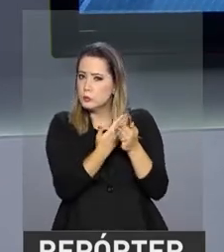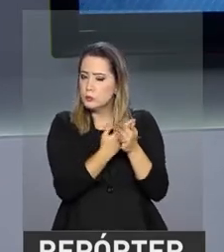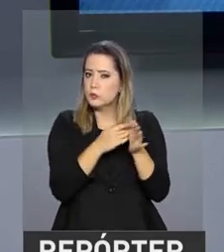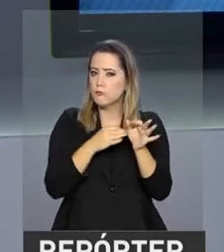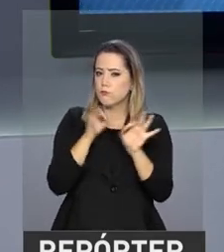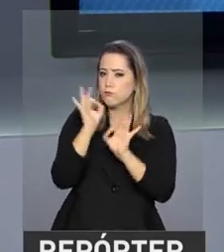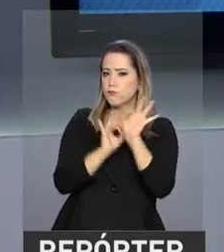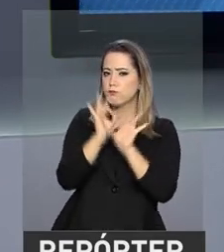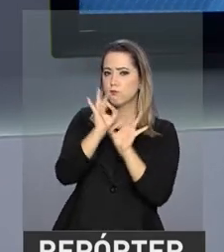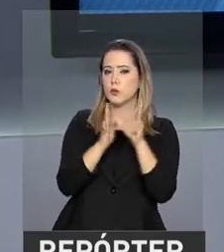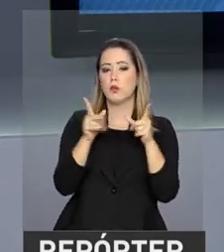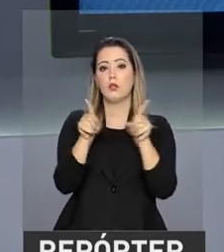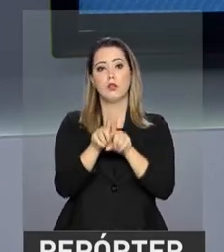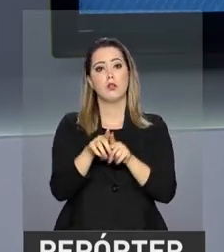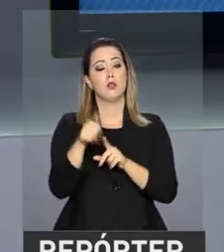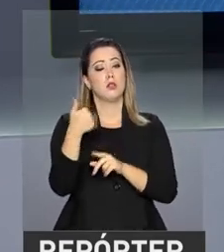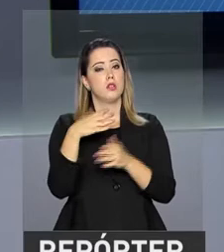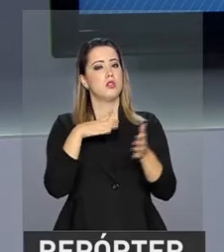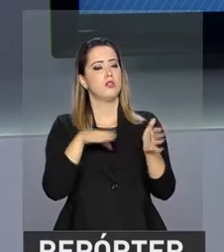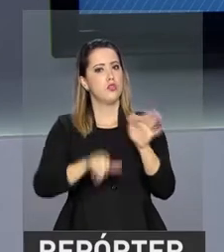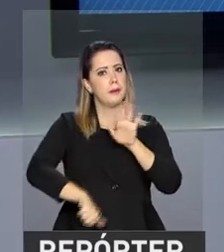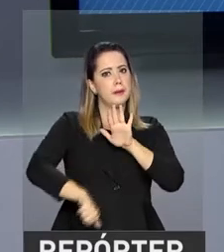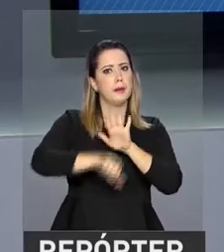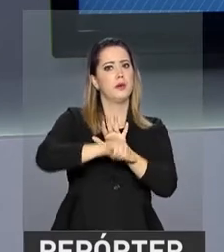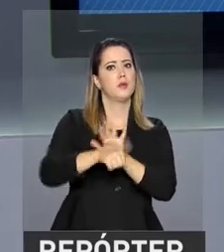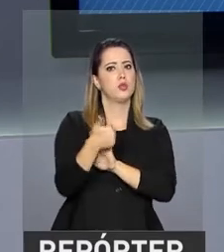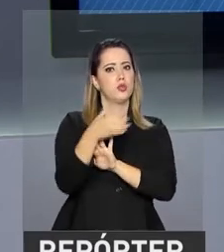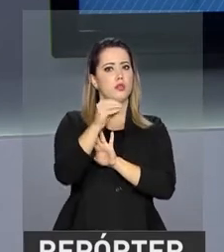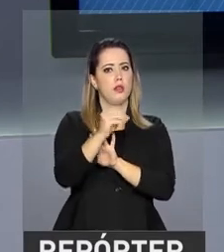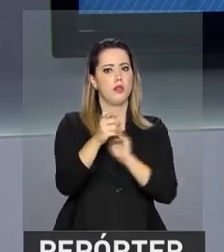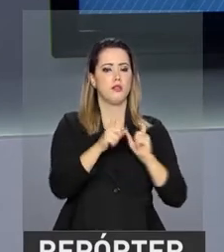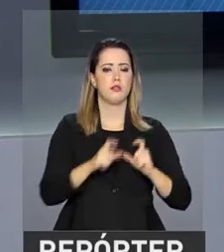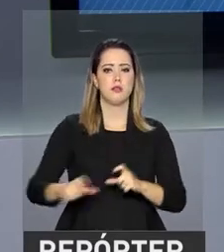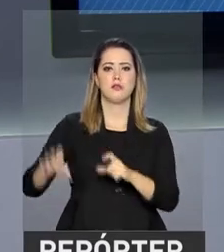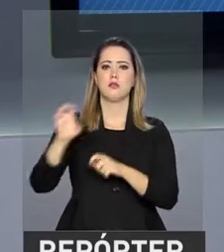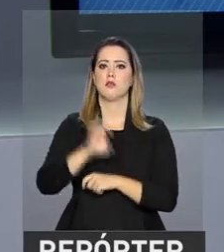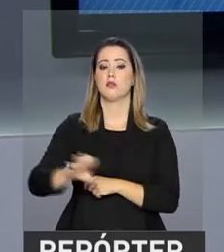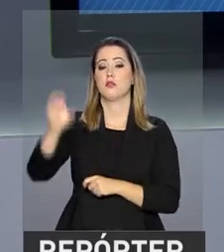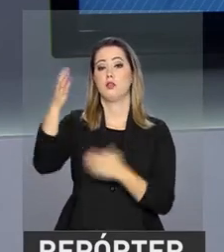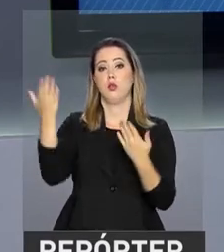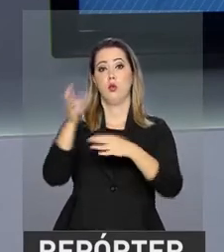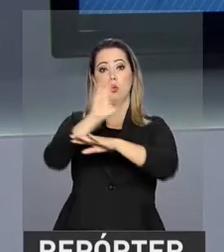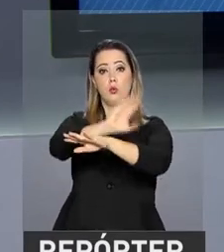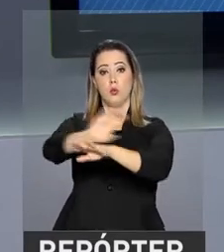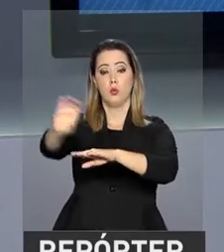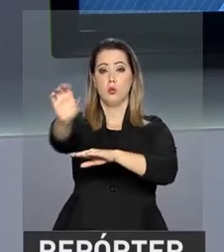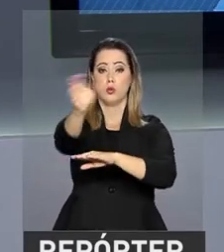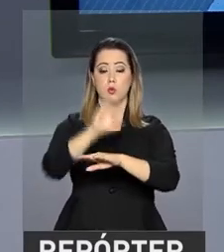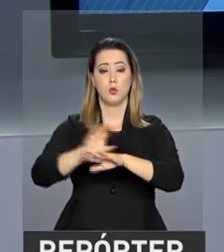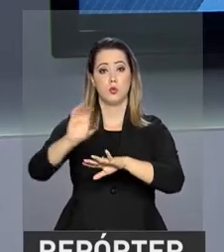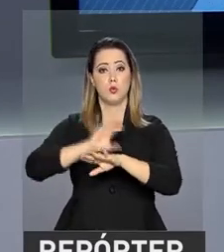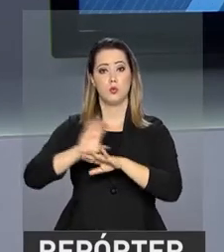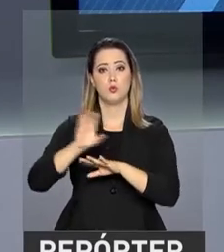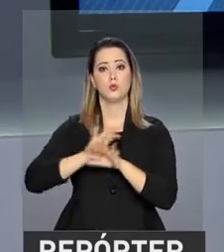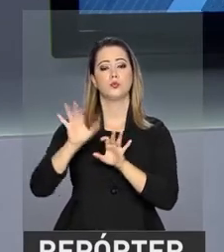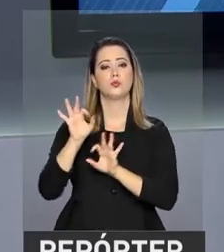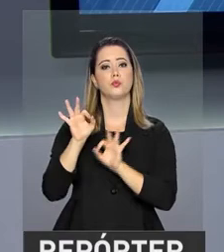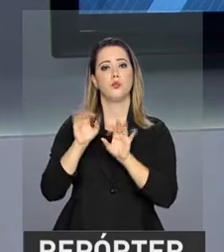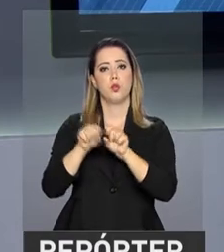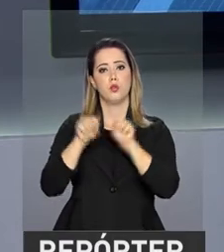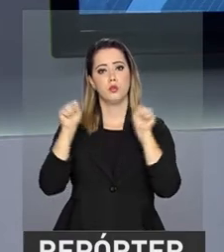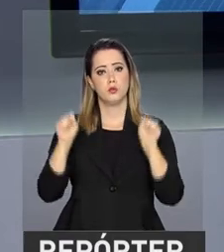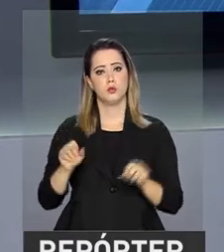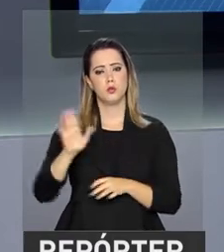de dez estados e também da força nacional estão participando do curso de operação do sistema nacional de informações a